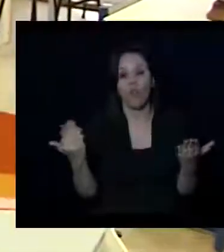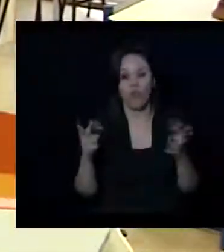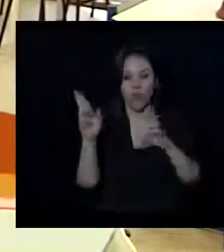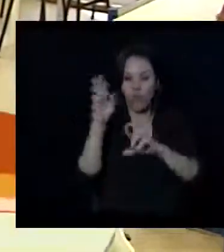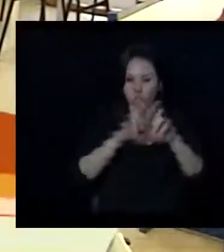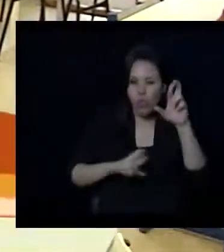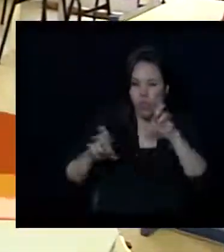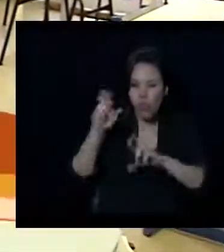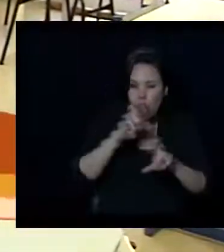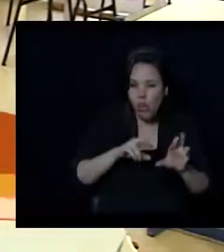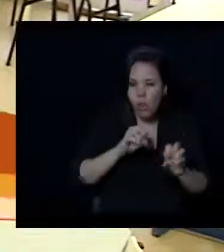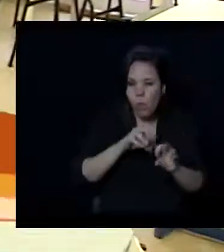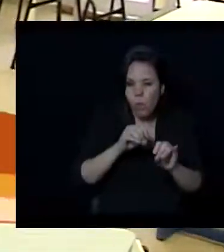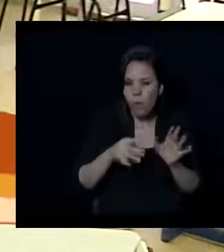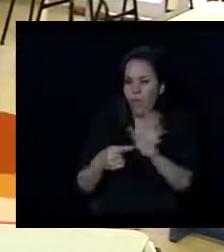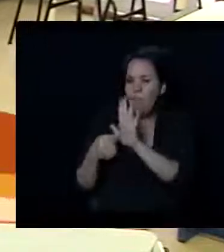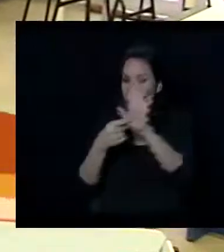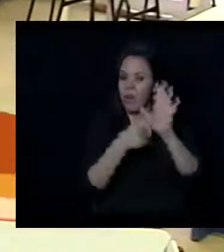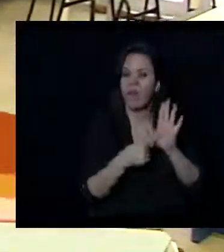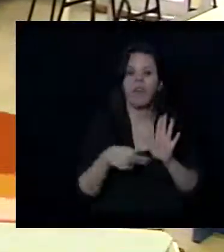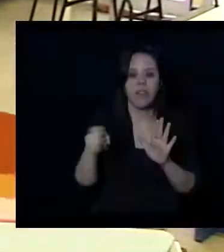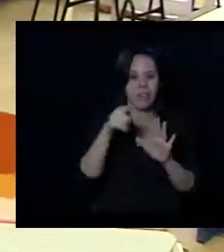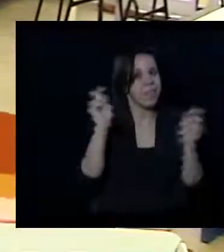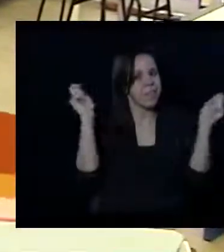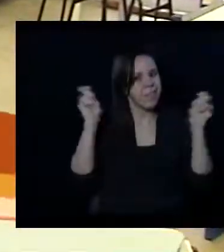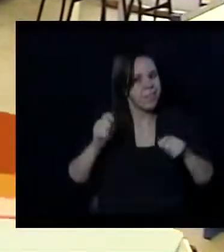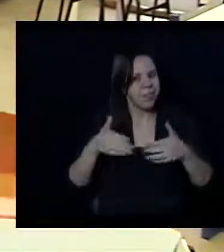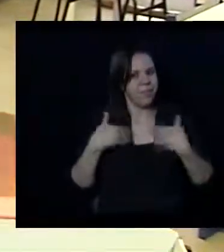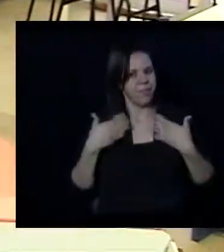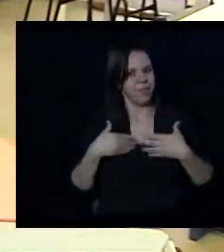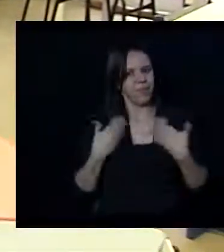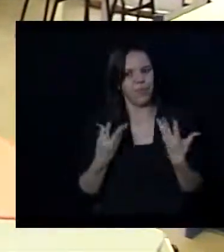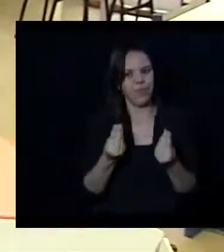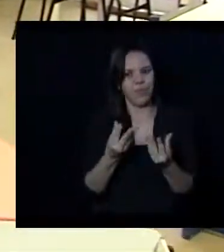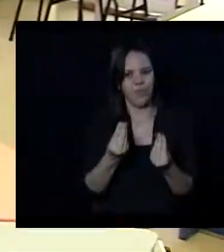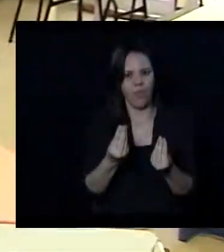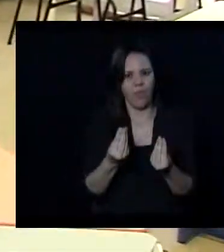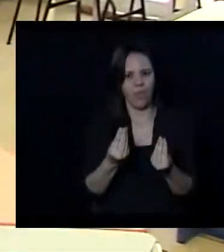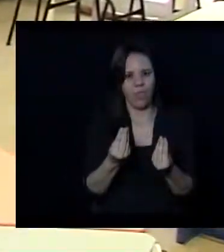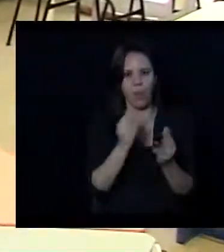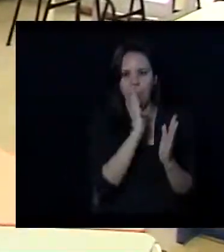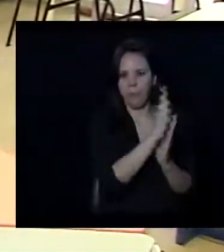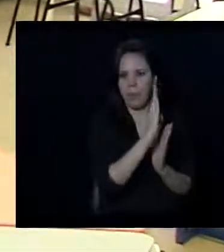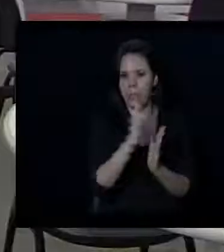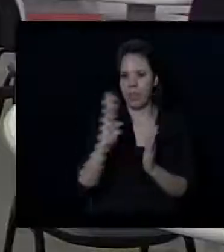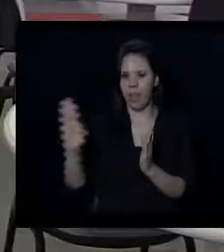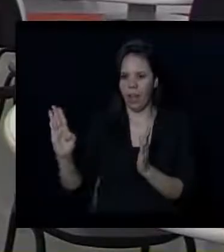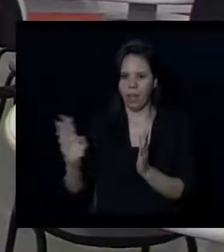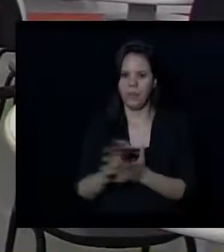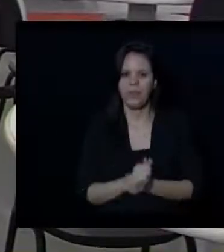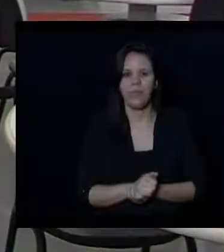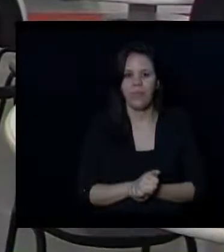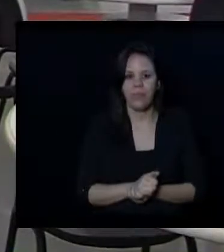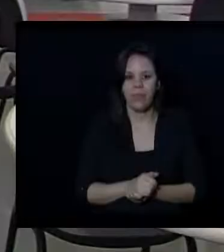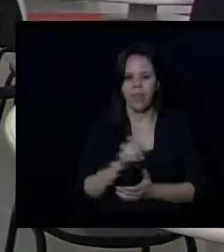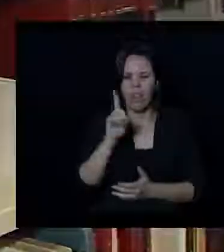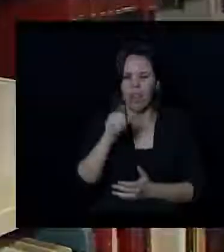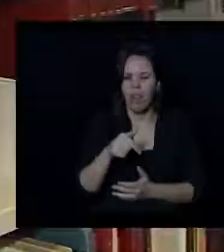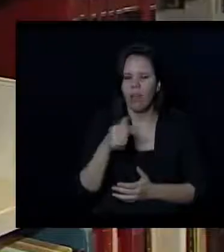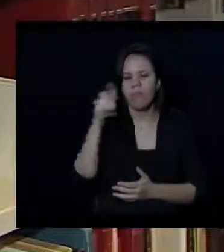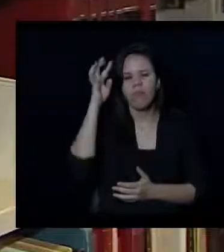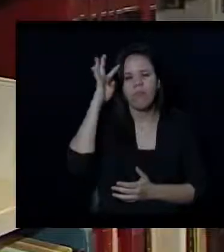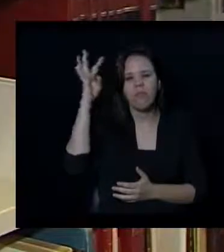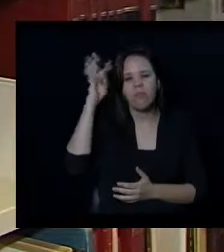na Educação vai mostrar que dá para se divertir e muito na biblioteca. É uma viagem